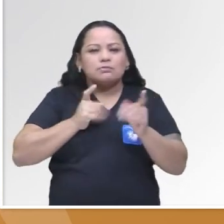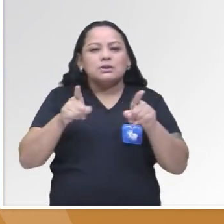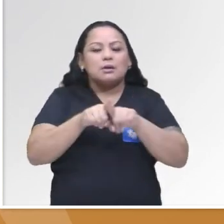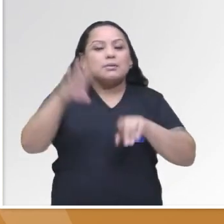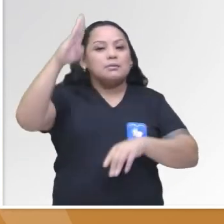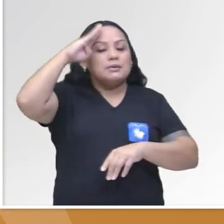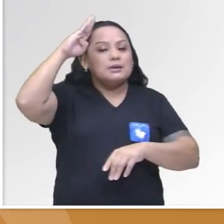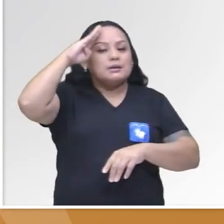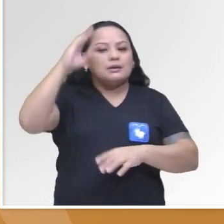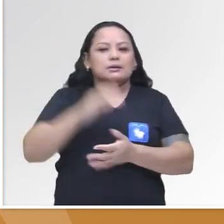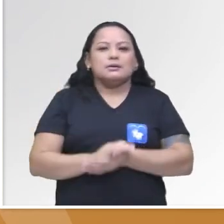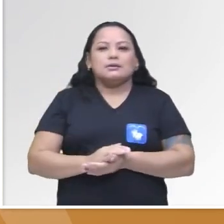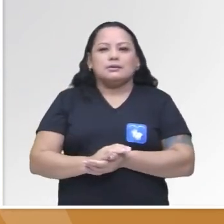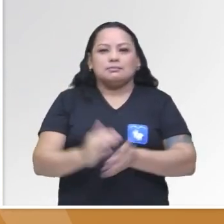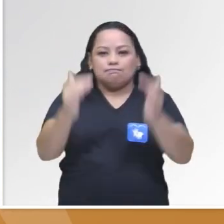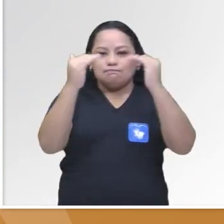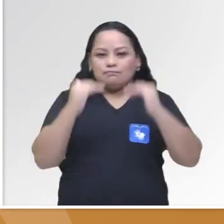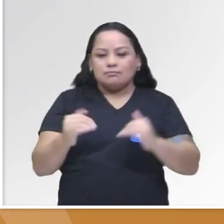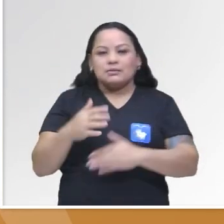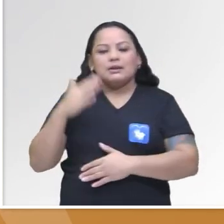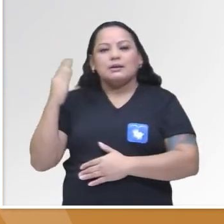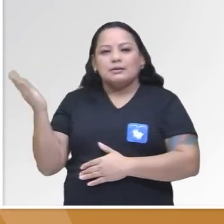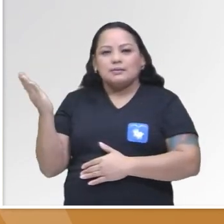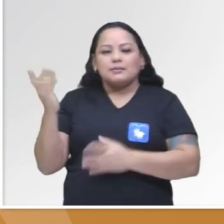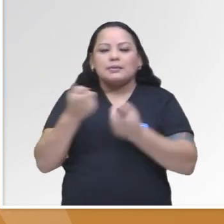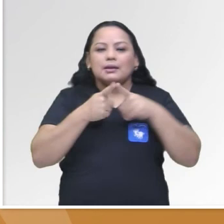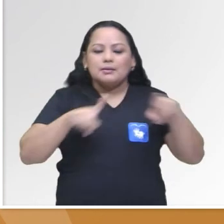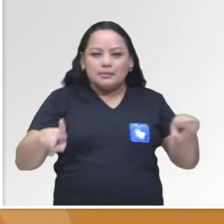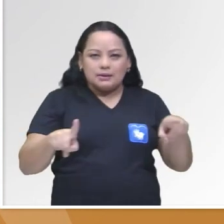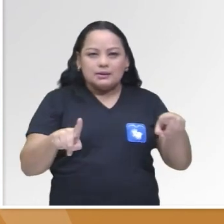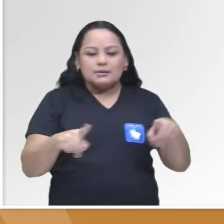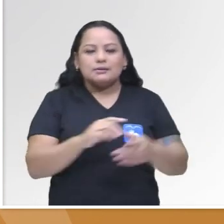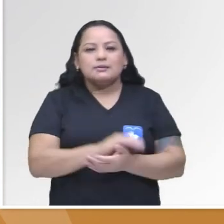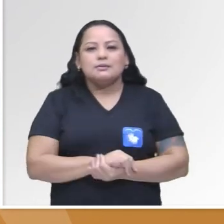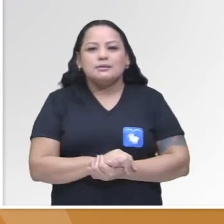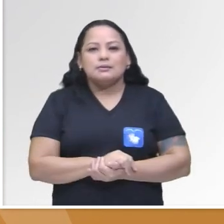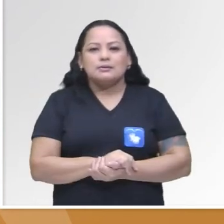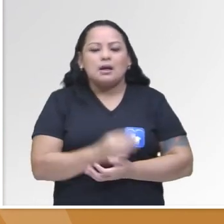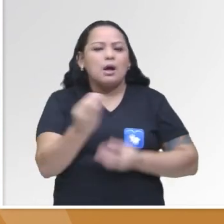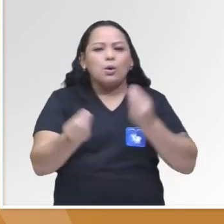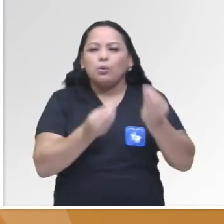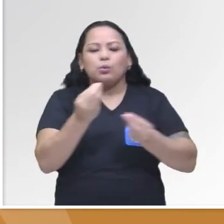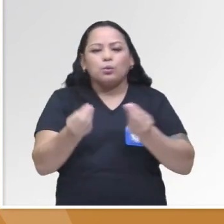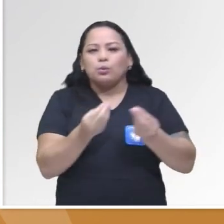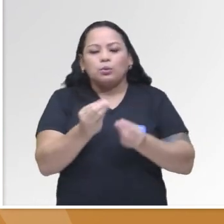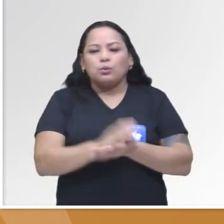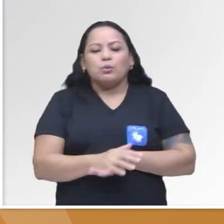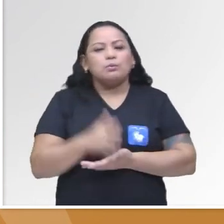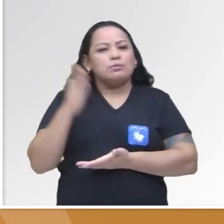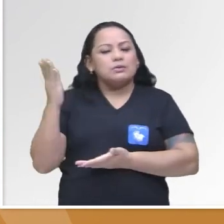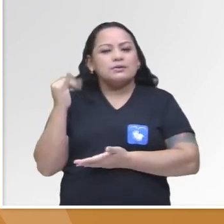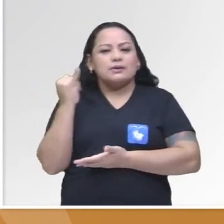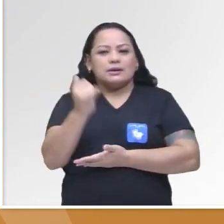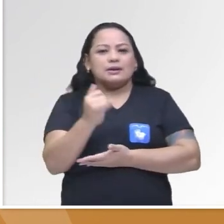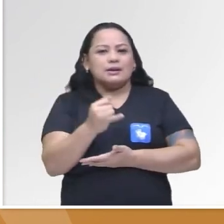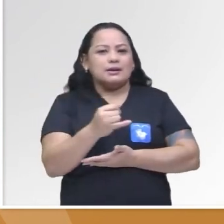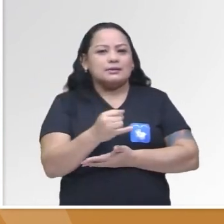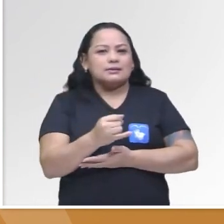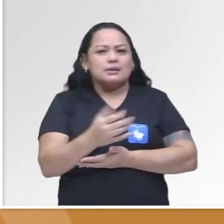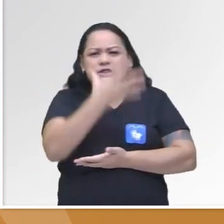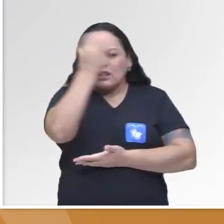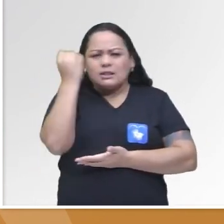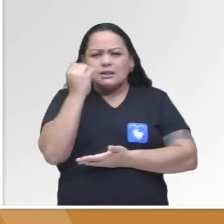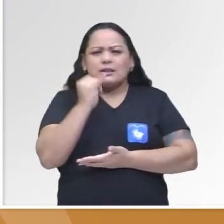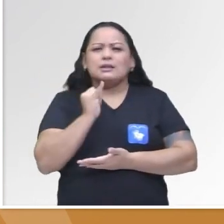patente. Na imagem você tem o Luiz Carlos Prestes, mas a gente não tem como passar pelo Luiz Carlos Prestes sem falar